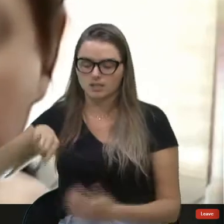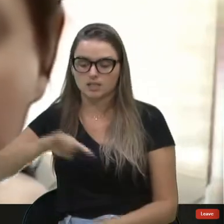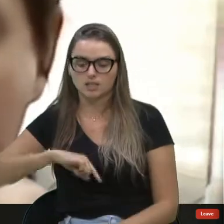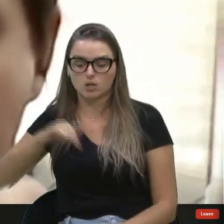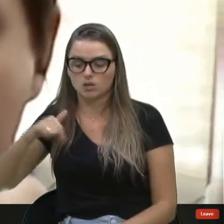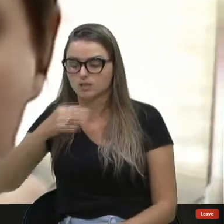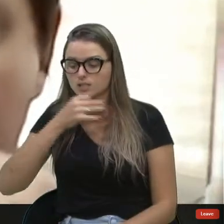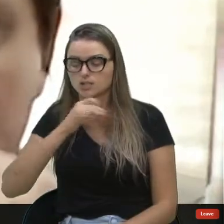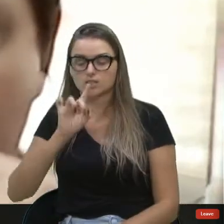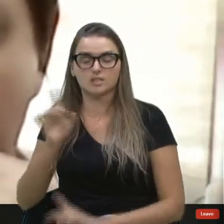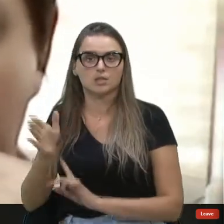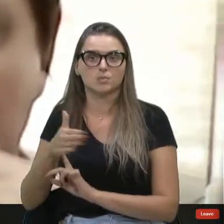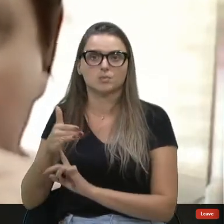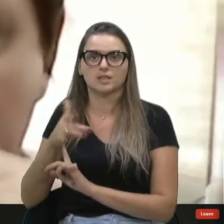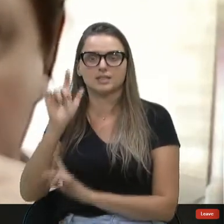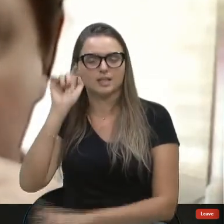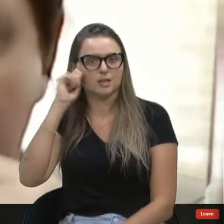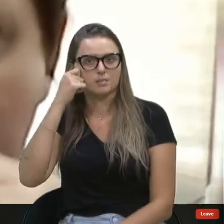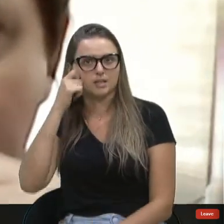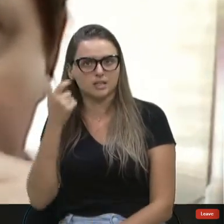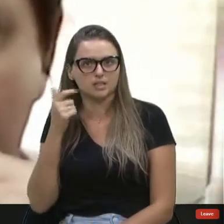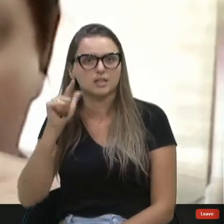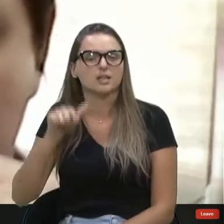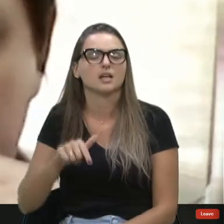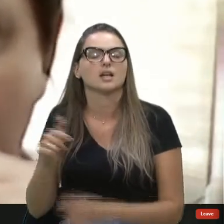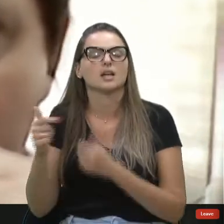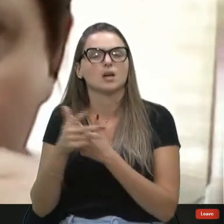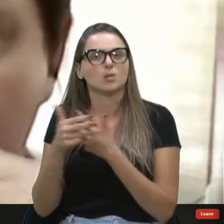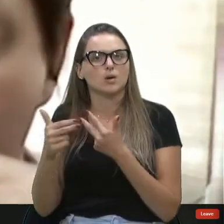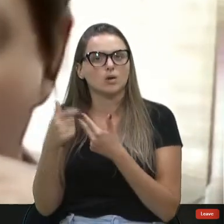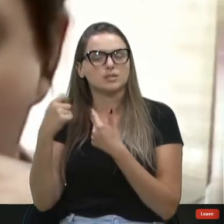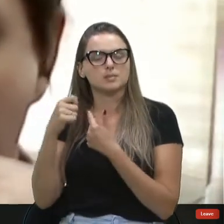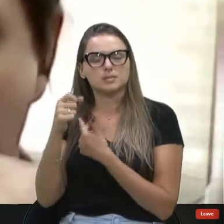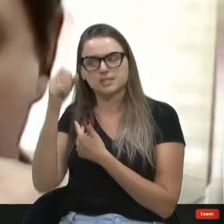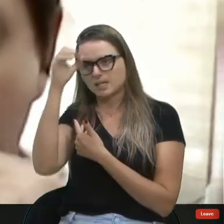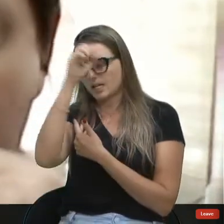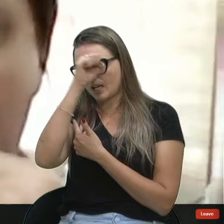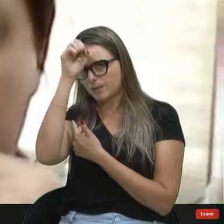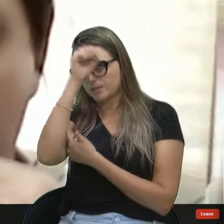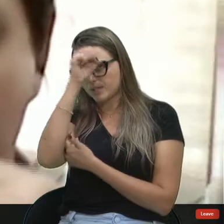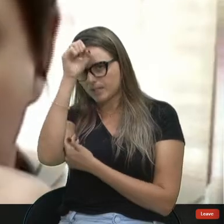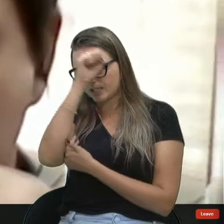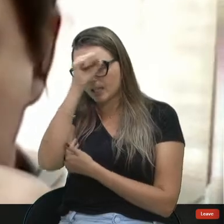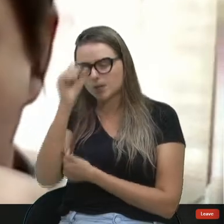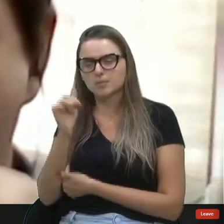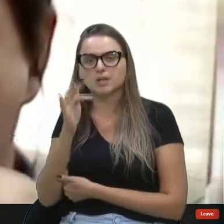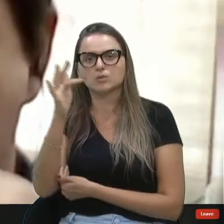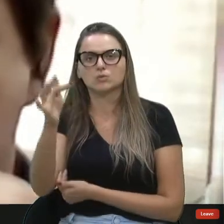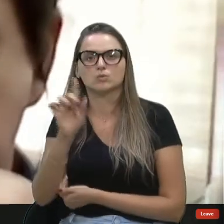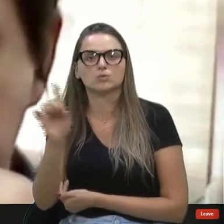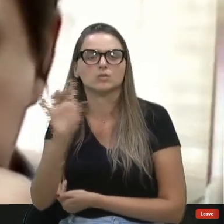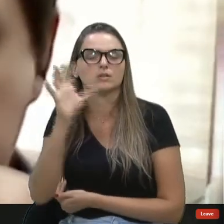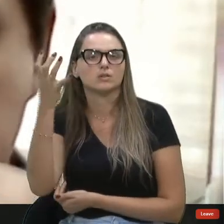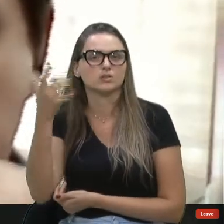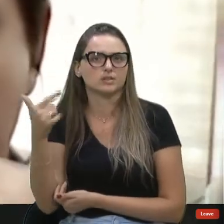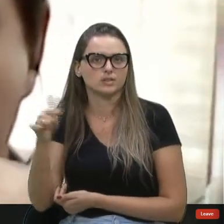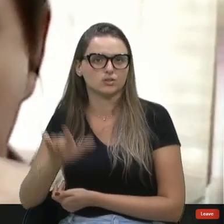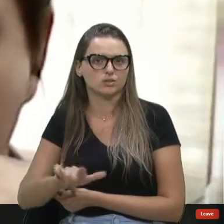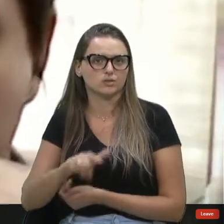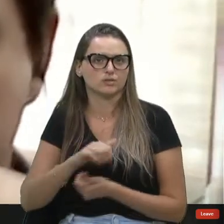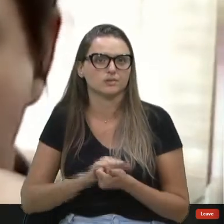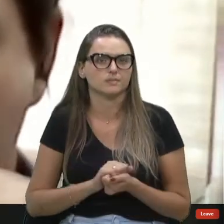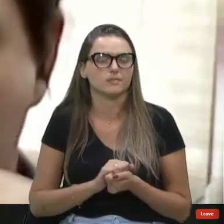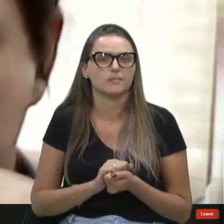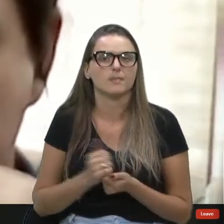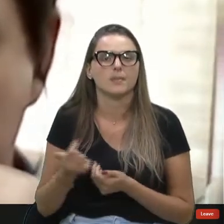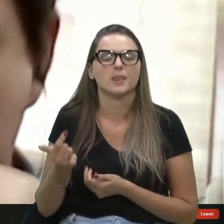preta. Então, isso é uma parte que a gente tem que levar como ensinamento para futuramente não acontecer de novo. Outra